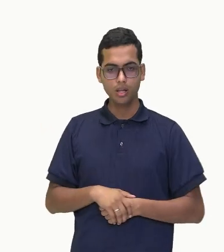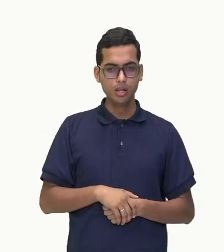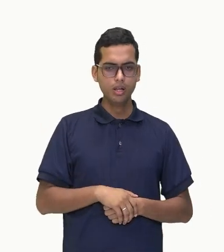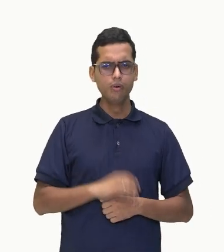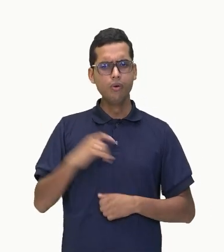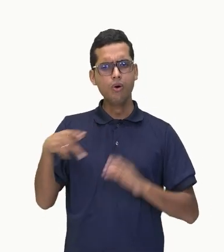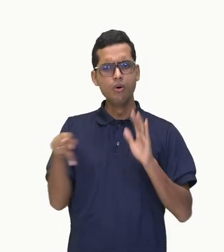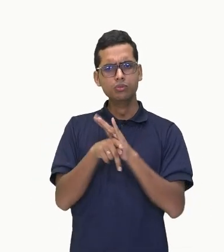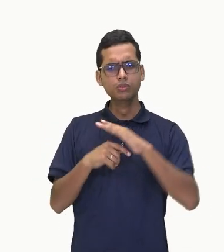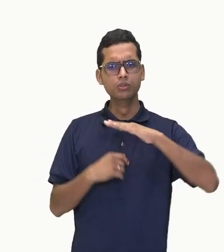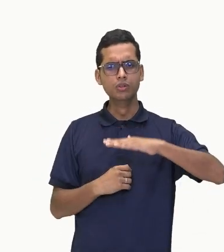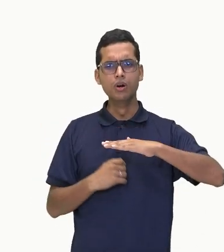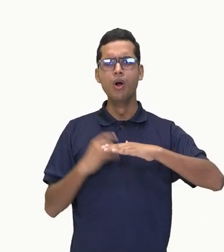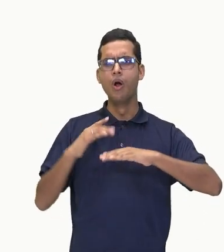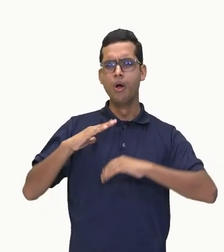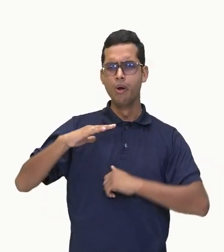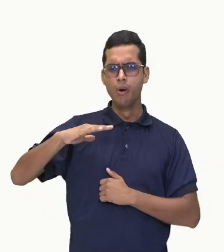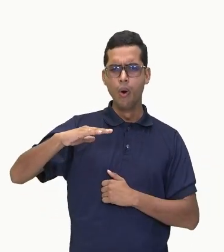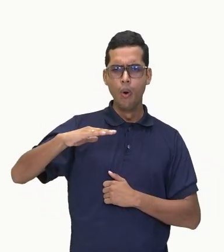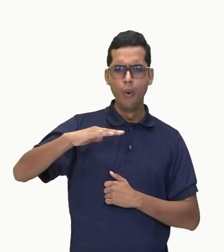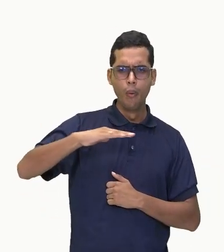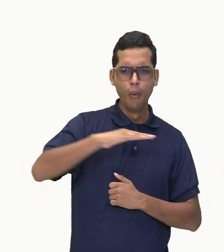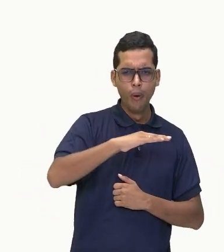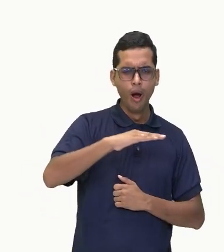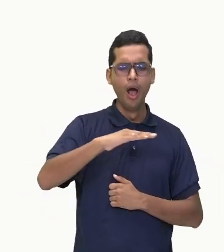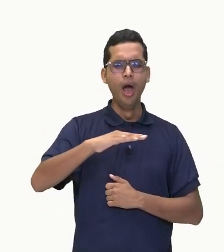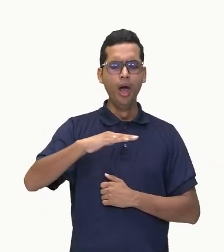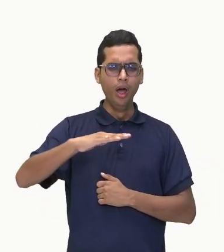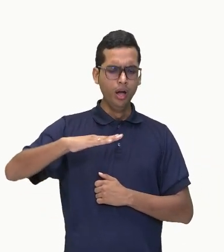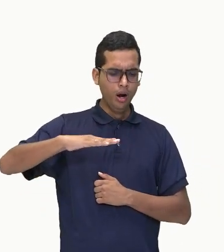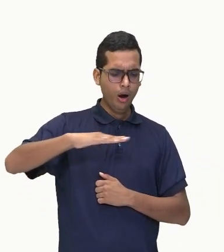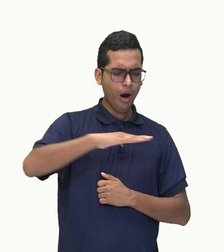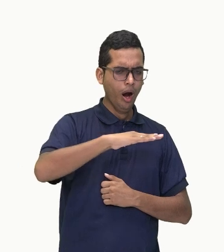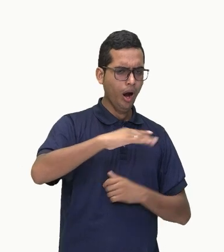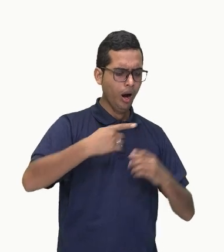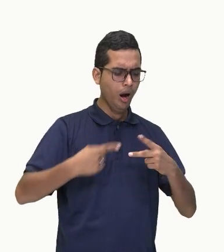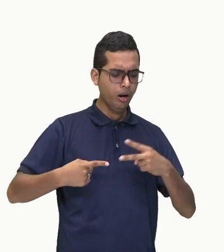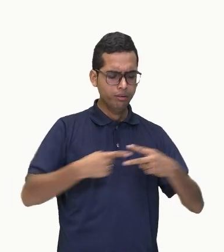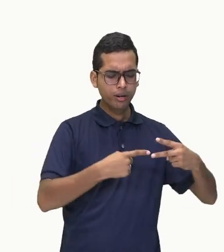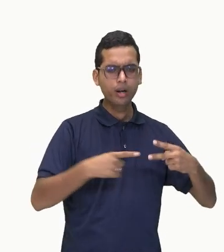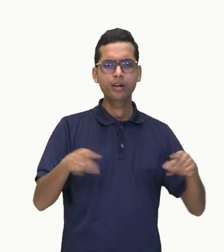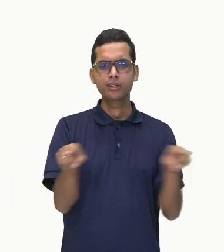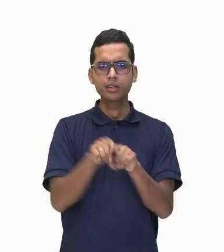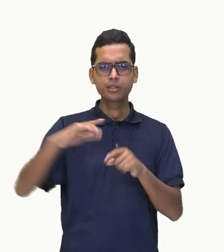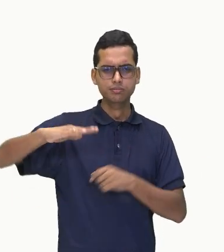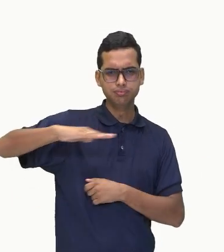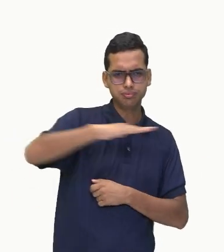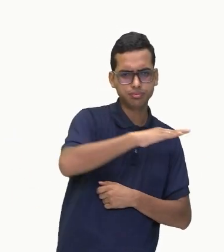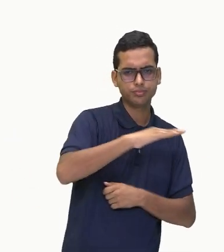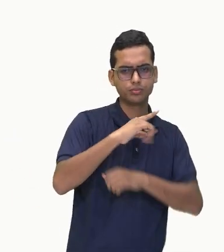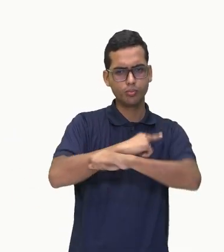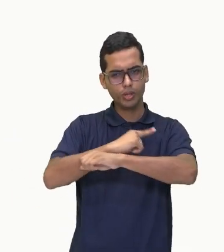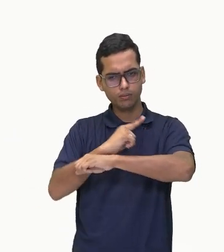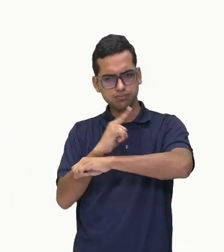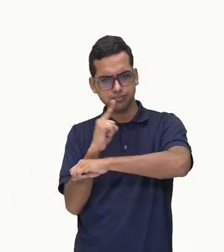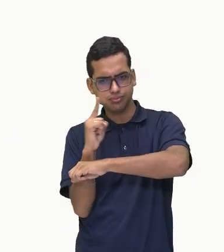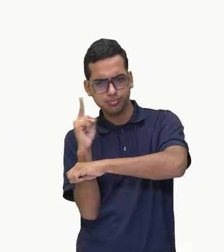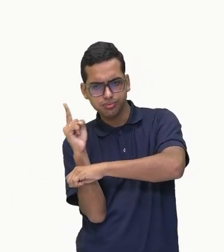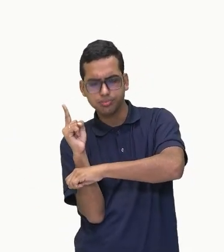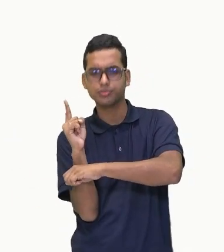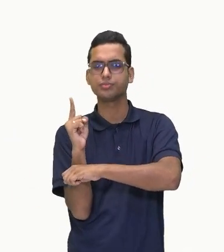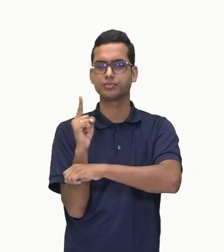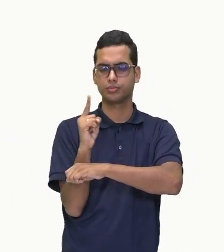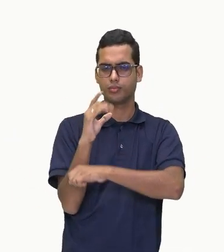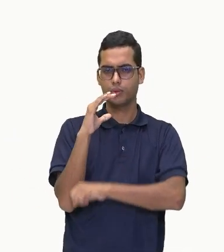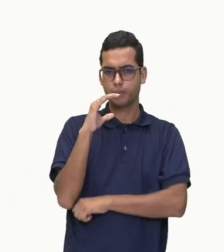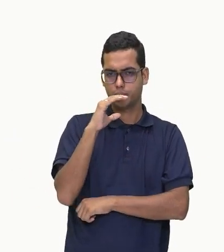orientação da trajetória. Eu tenho aqui, ó, a velocidade, eu tenho um deslocamento